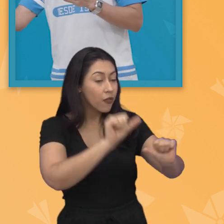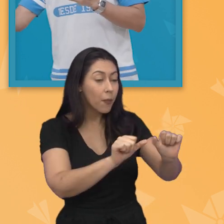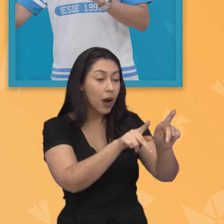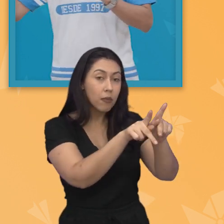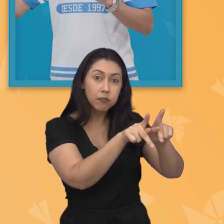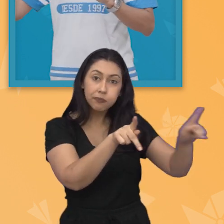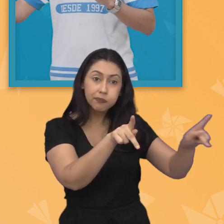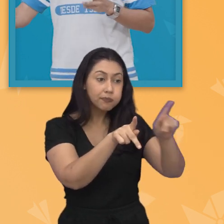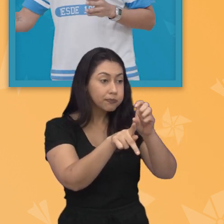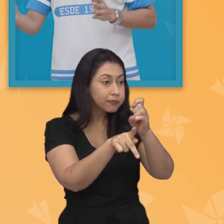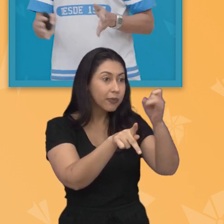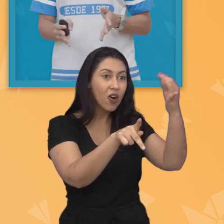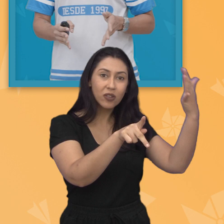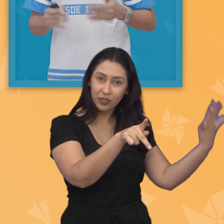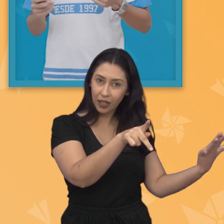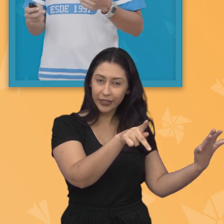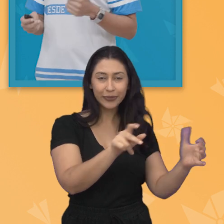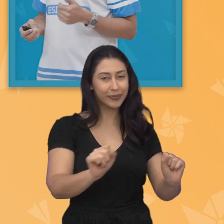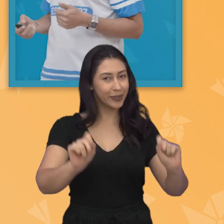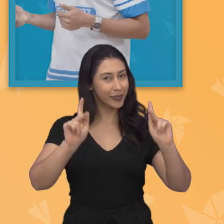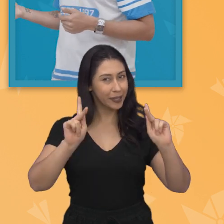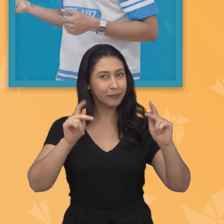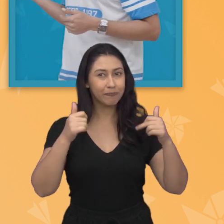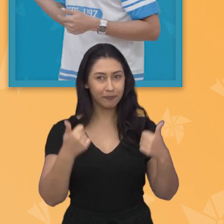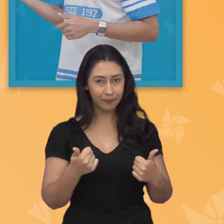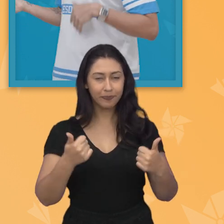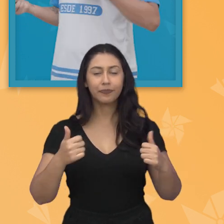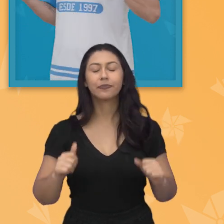uma quantidade X de produtos que a gente deseja, tudo bem?